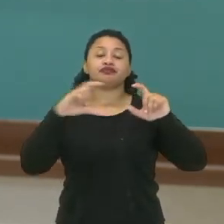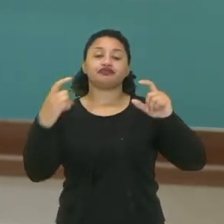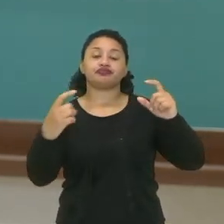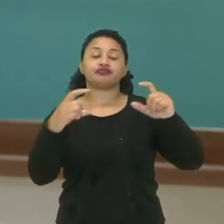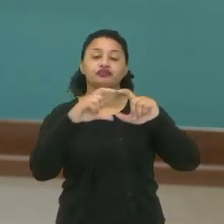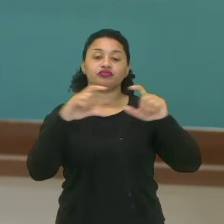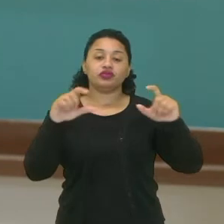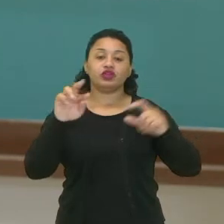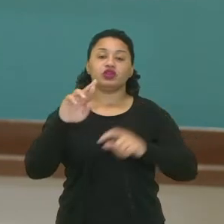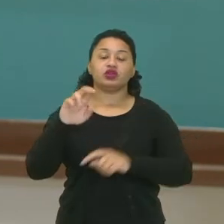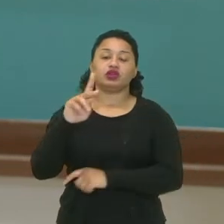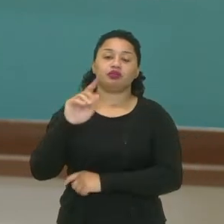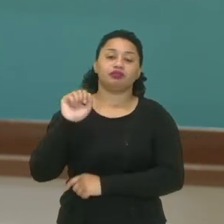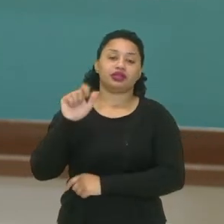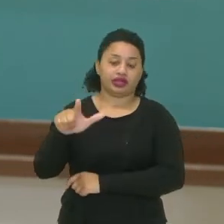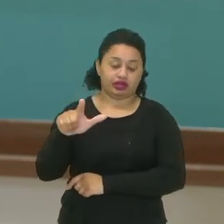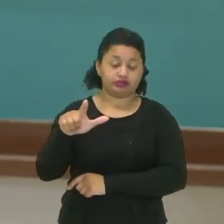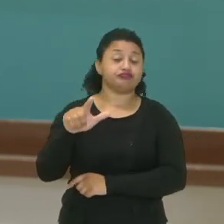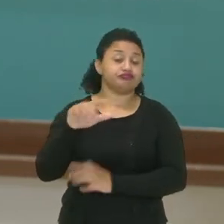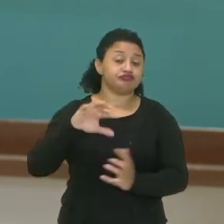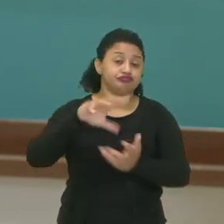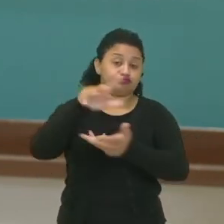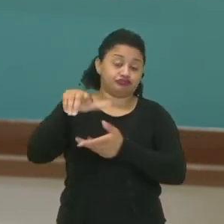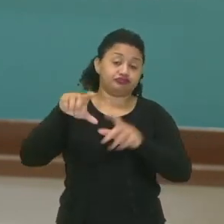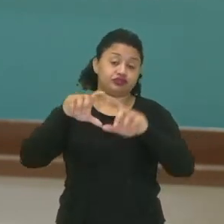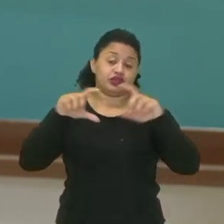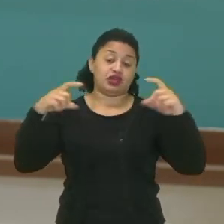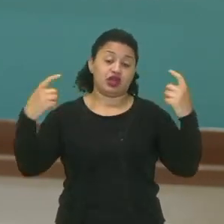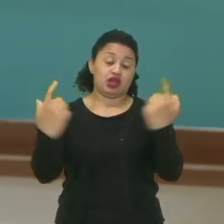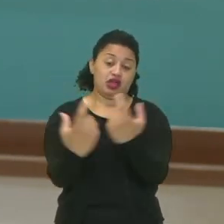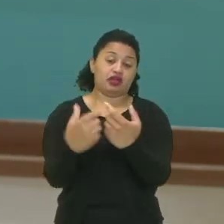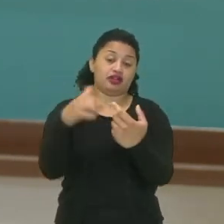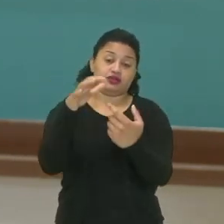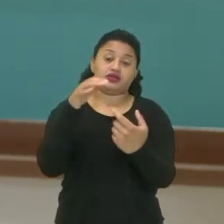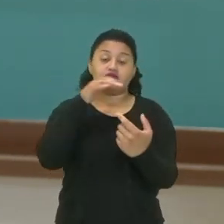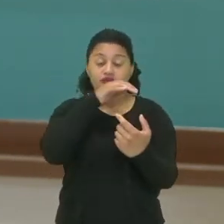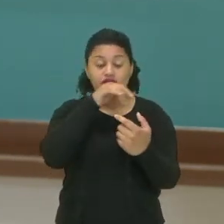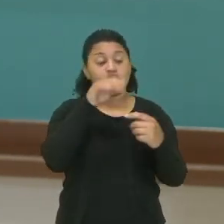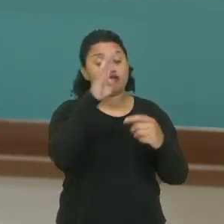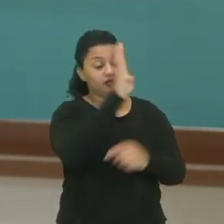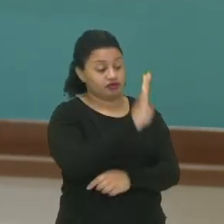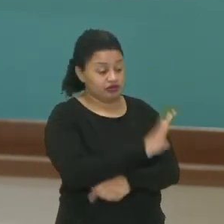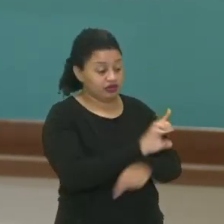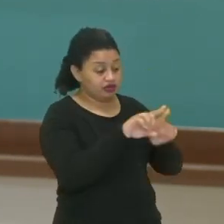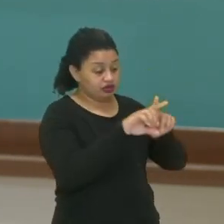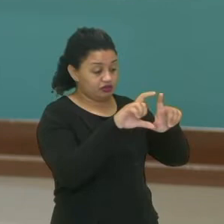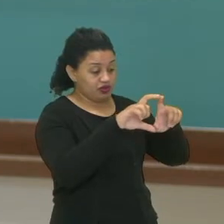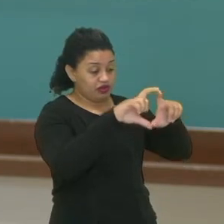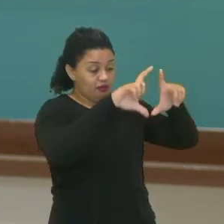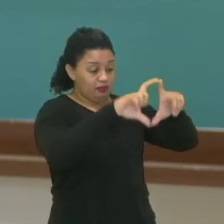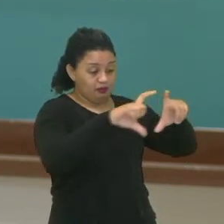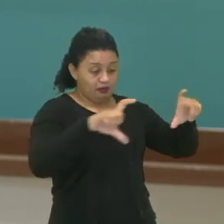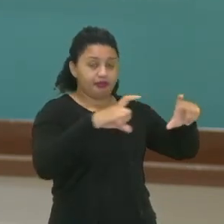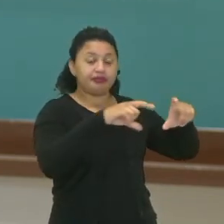zona tropical do nosso planeta, então uma zona quente. O Brasil também, a maior parte do Brasil está dentro da zona tropical do